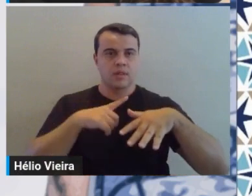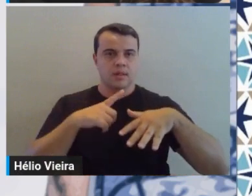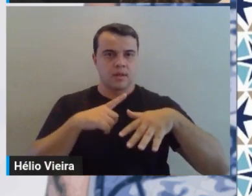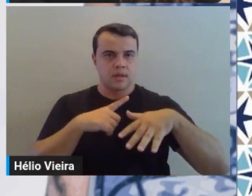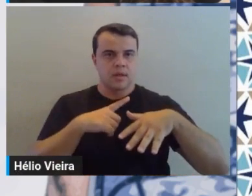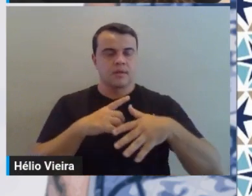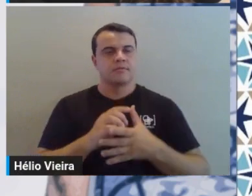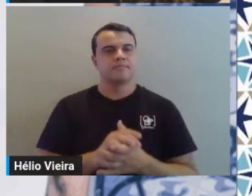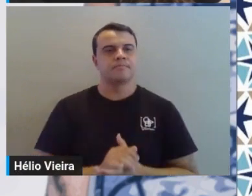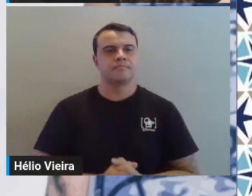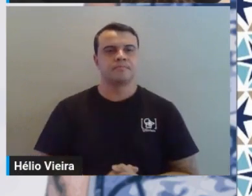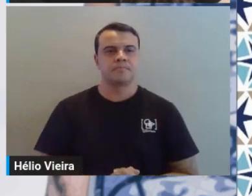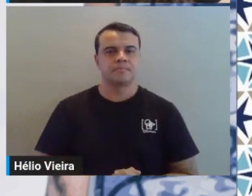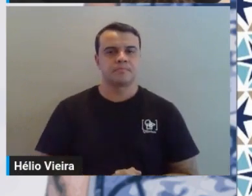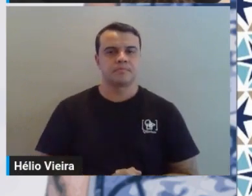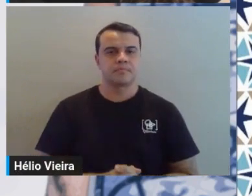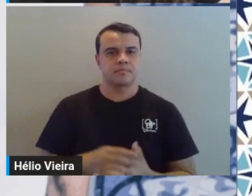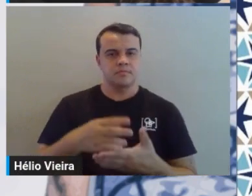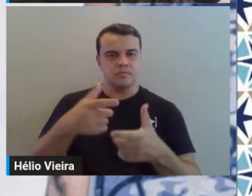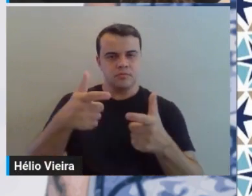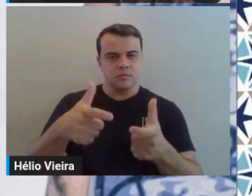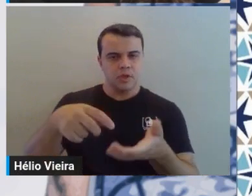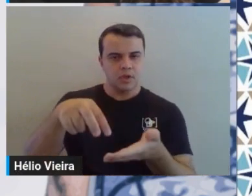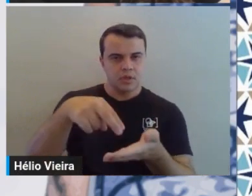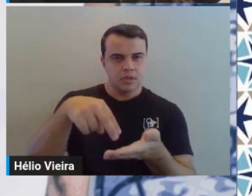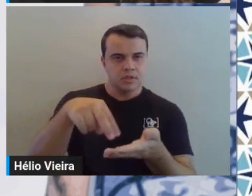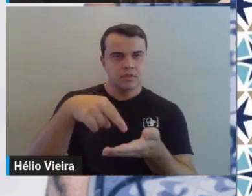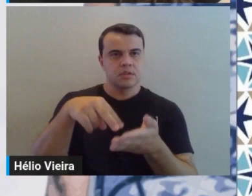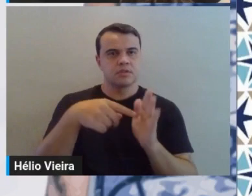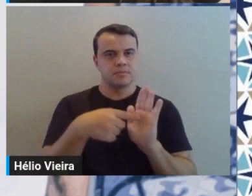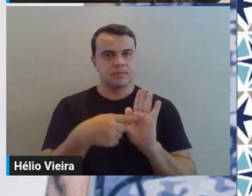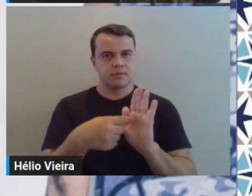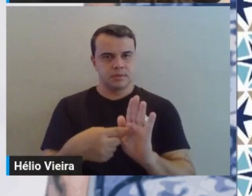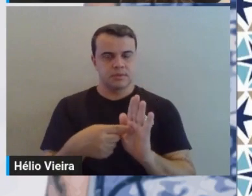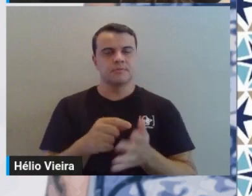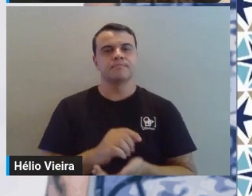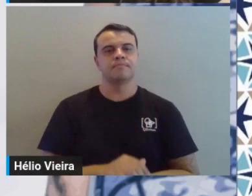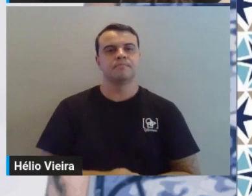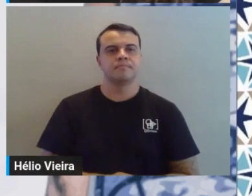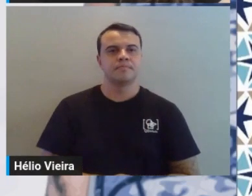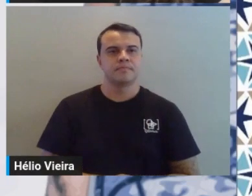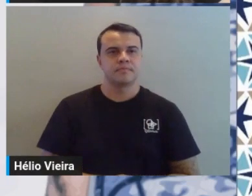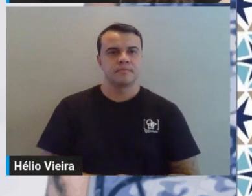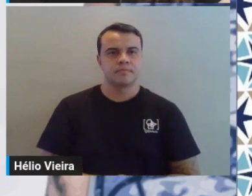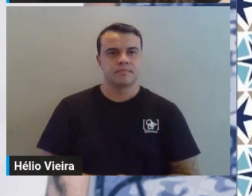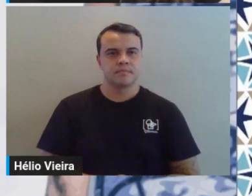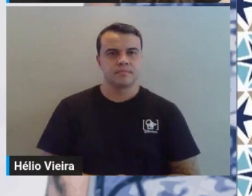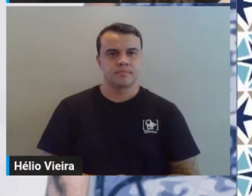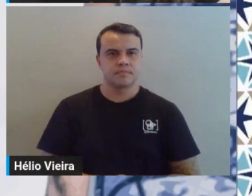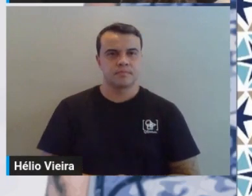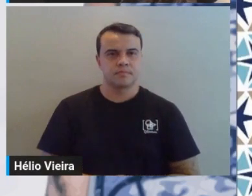a parte dançante e de apresentações do prédio.